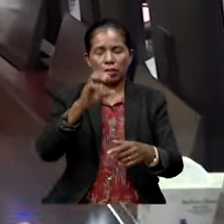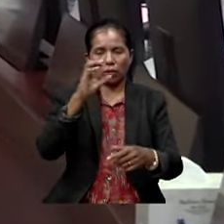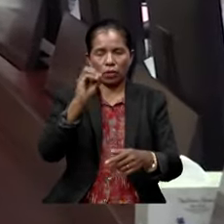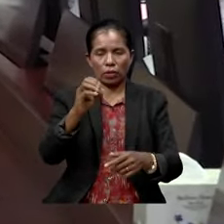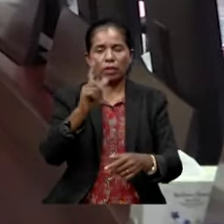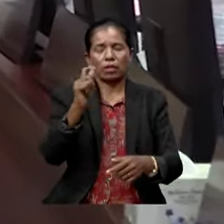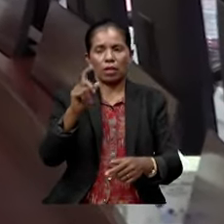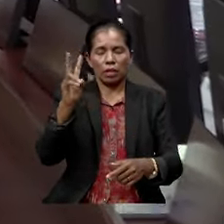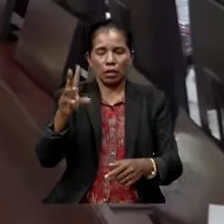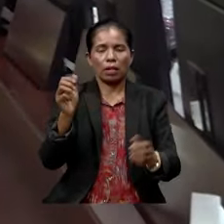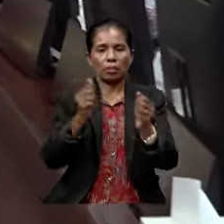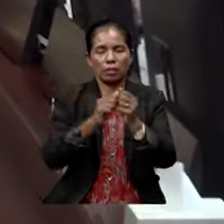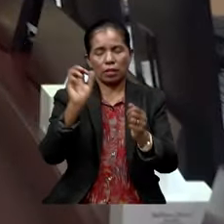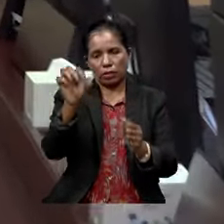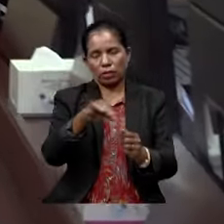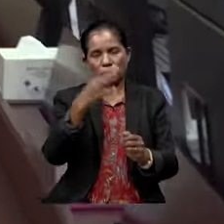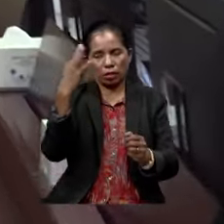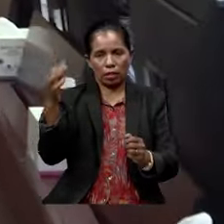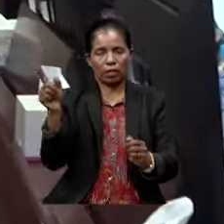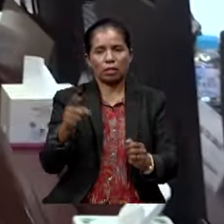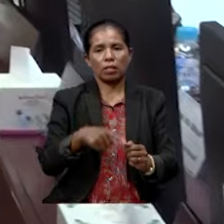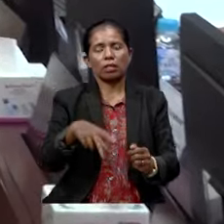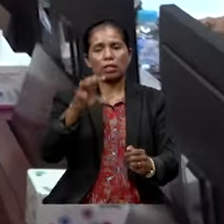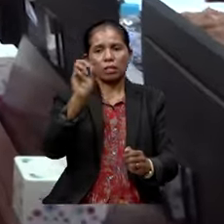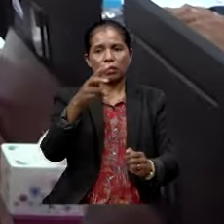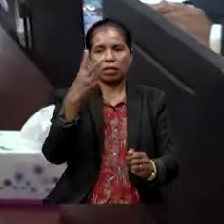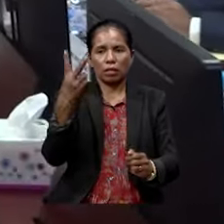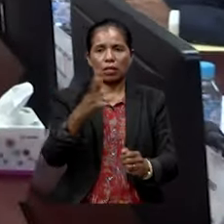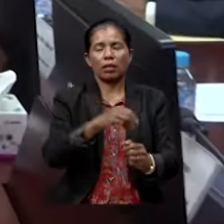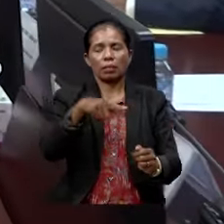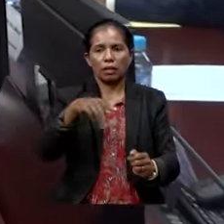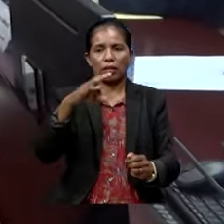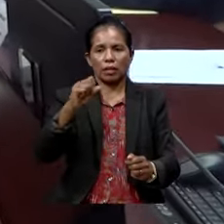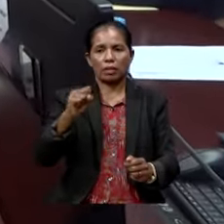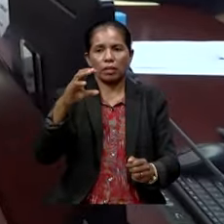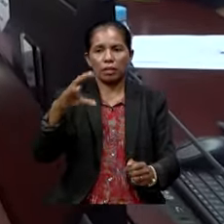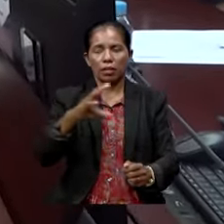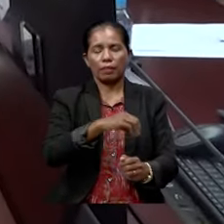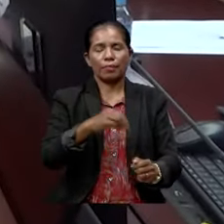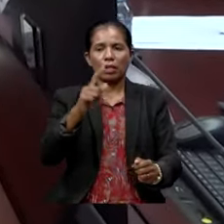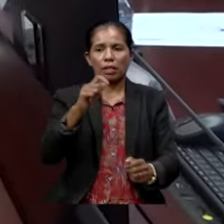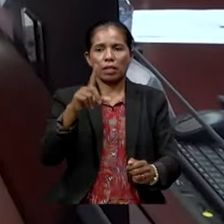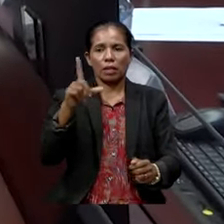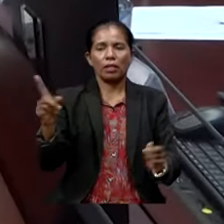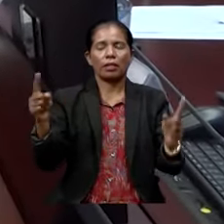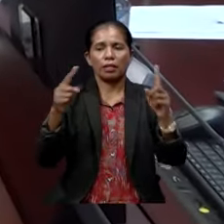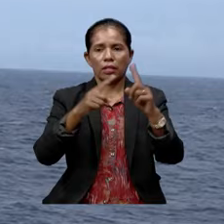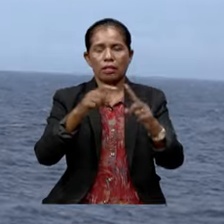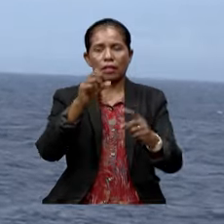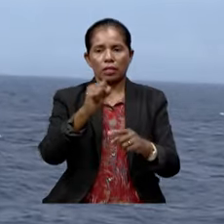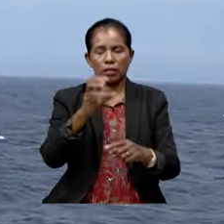PSC-TL-SO-T Sanulu Recensia traço Sanulu Recensia no PSC traço TL traço